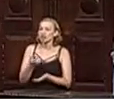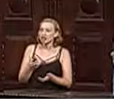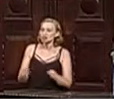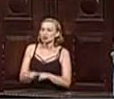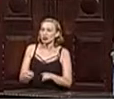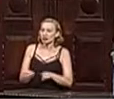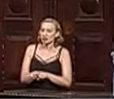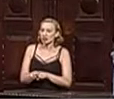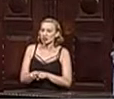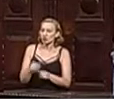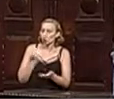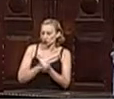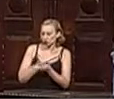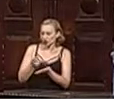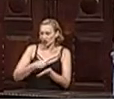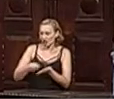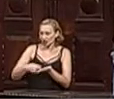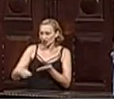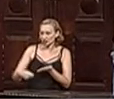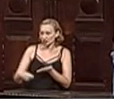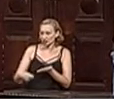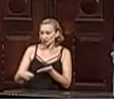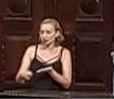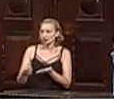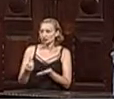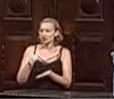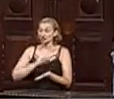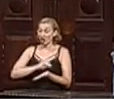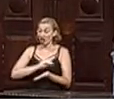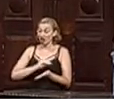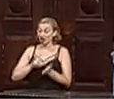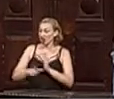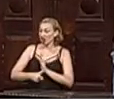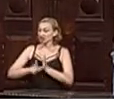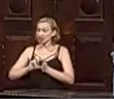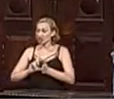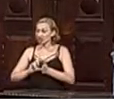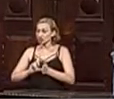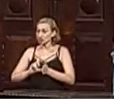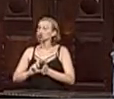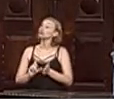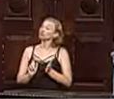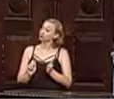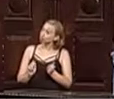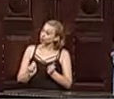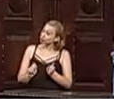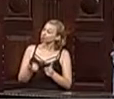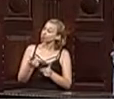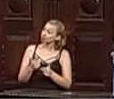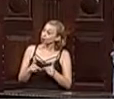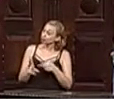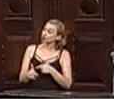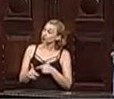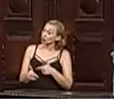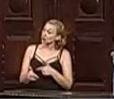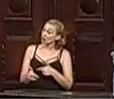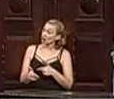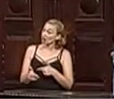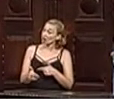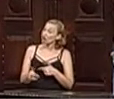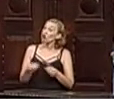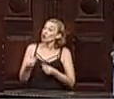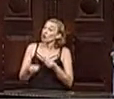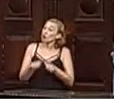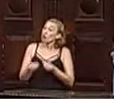da Conlurb de pagamento de prestação de serviço se encontram em atraso. Isso pode levar em risco a questão do atendimento à